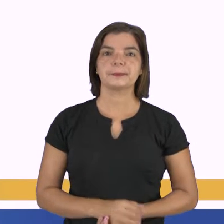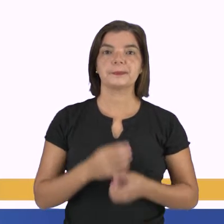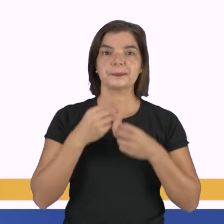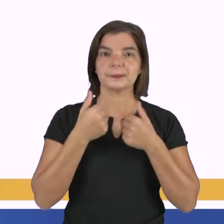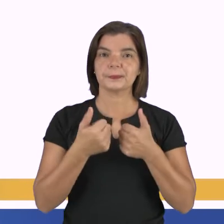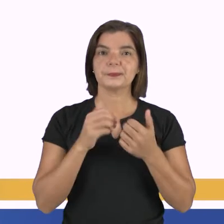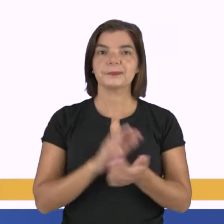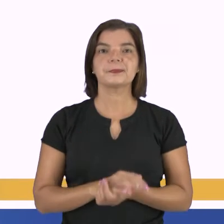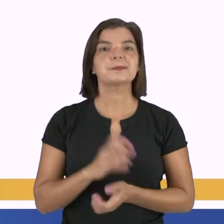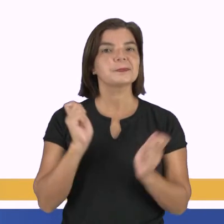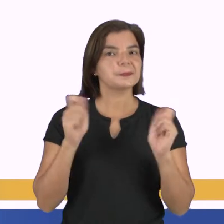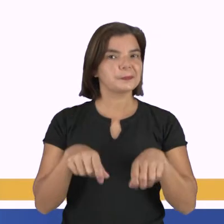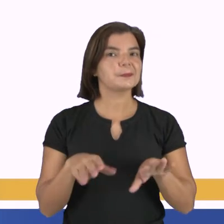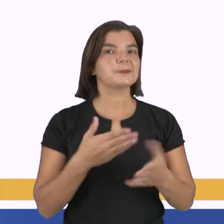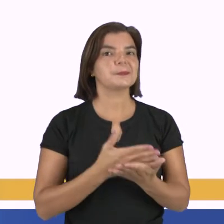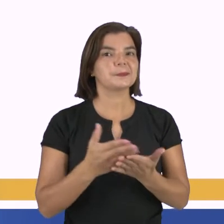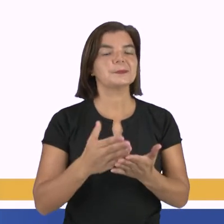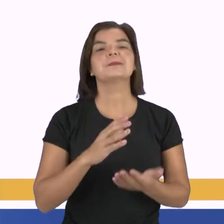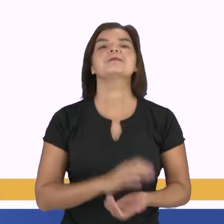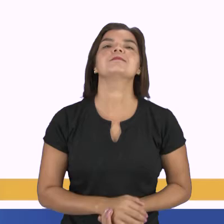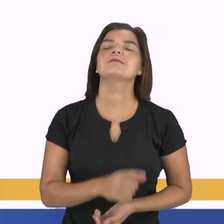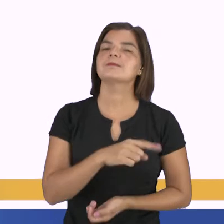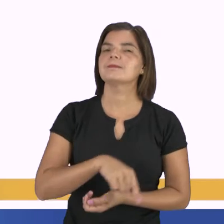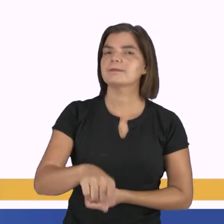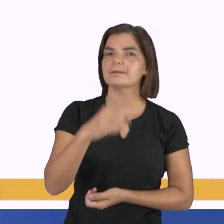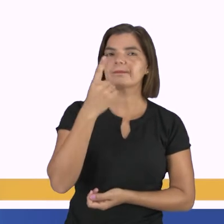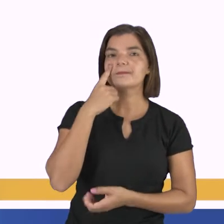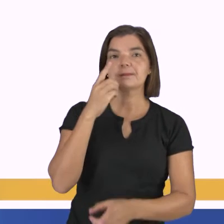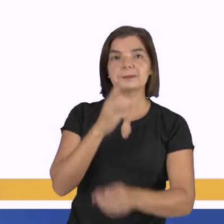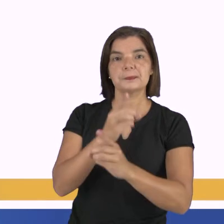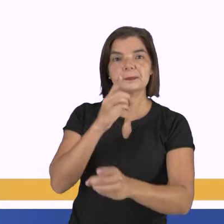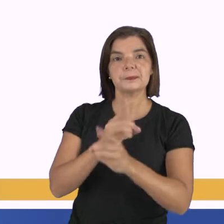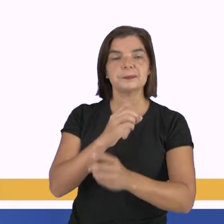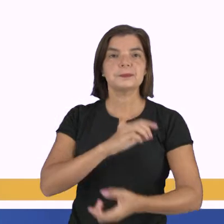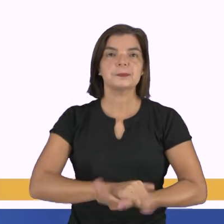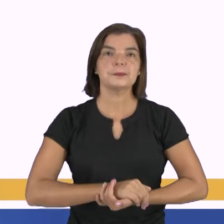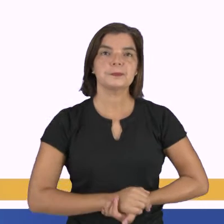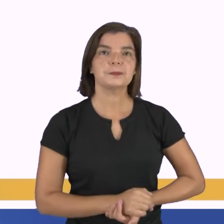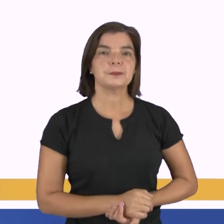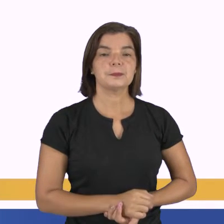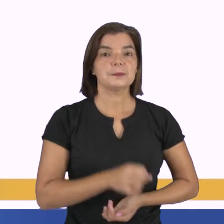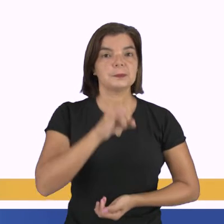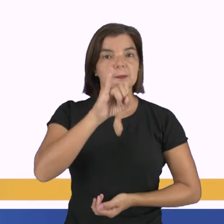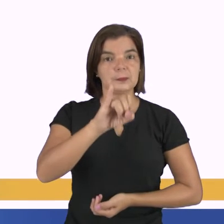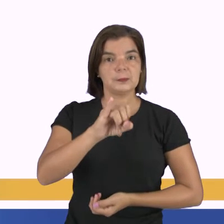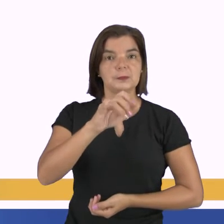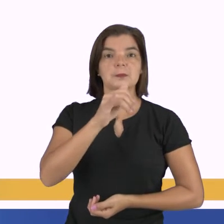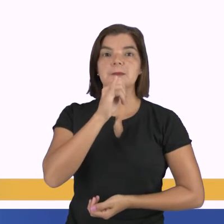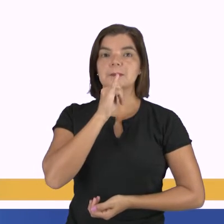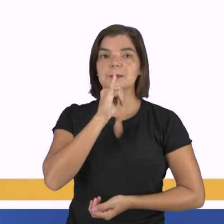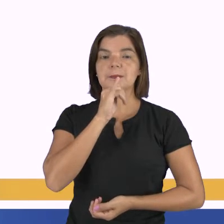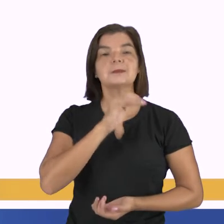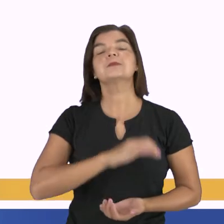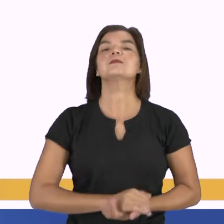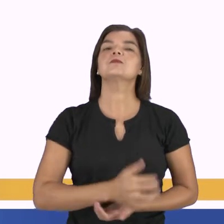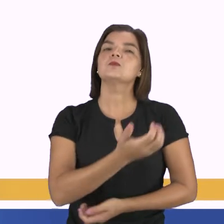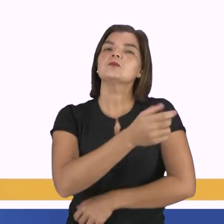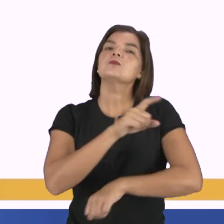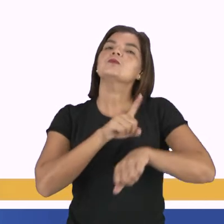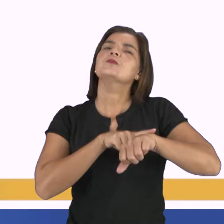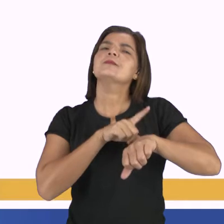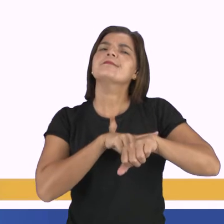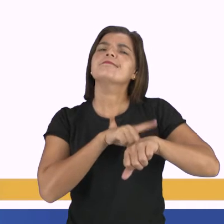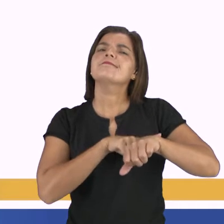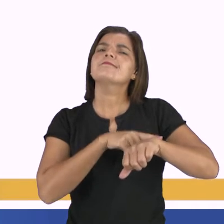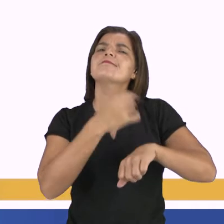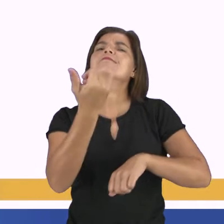Tudo bem? Podemos ir? Olha só o que vocês vão encontrar, pessoal. Se eu colocar essa hora para vocês, que hora você